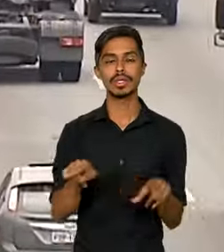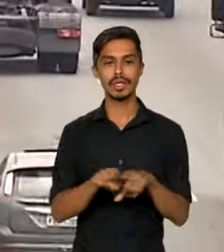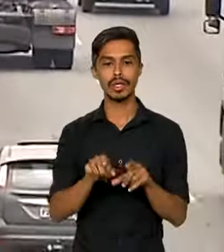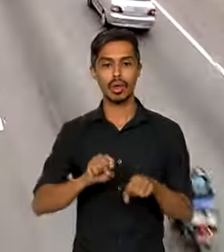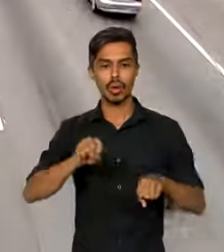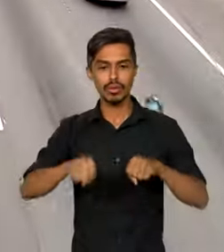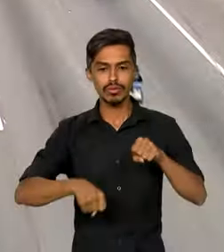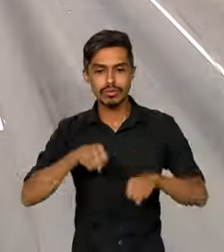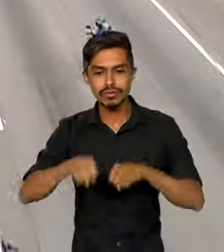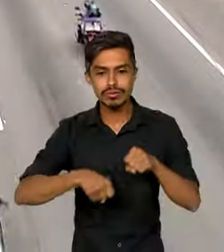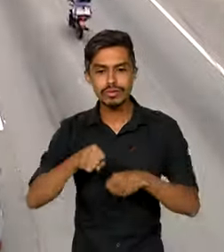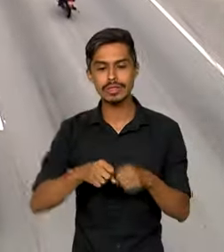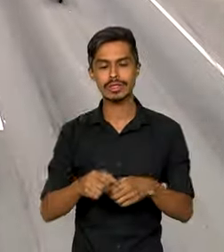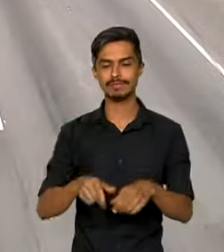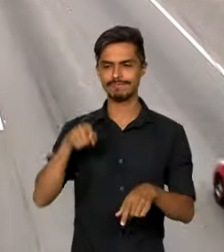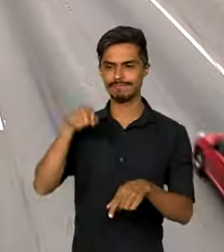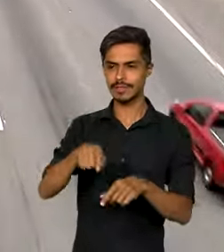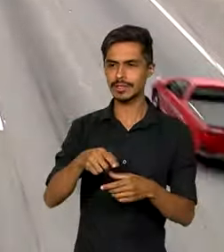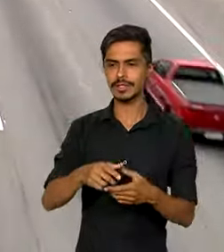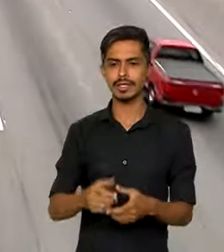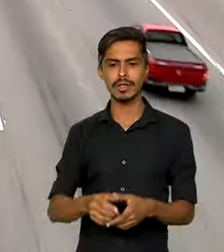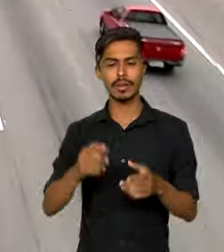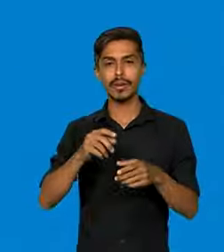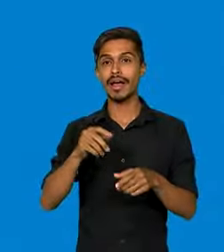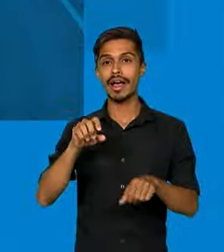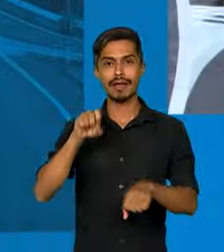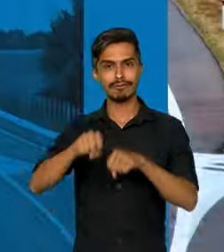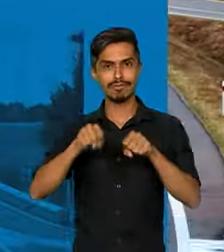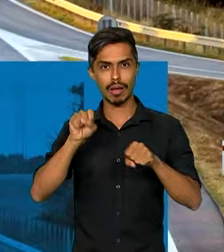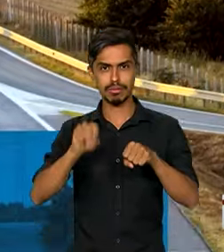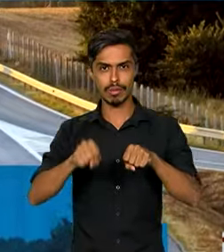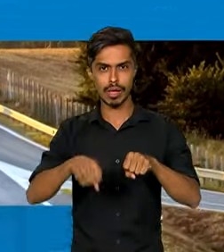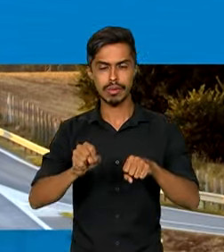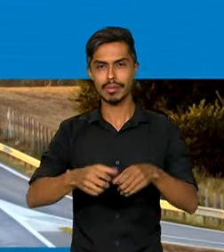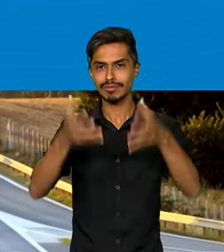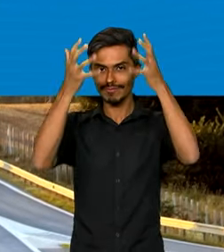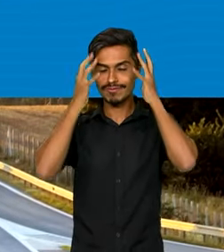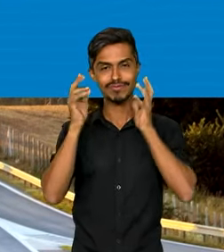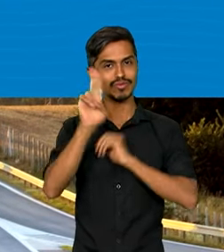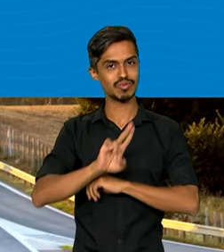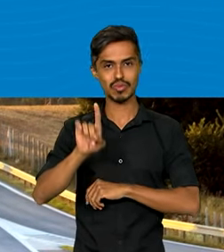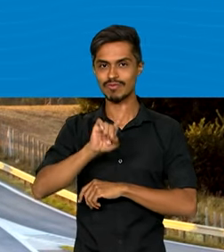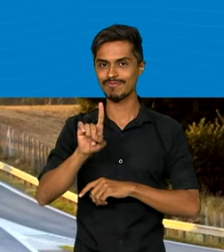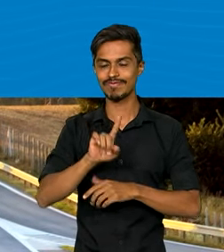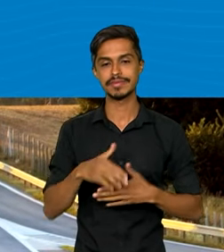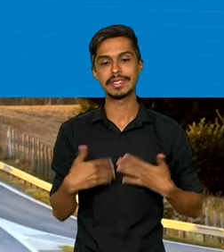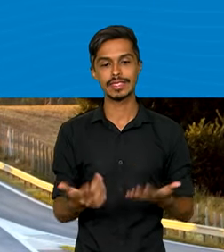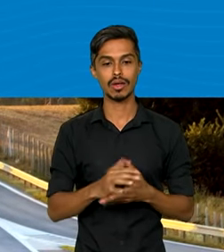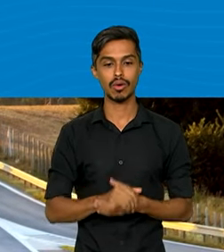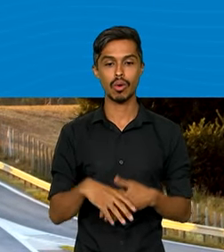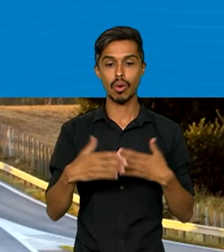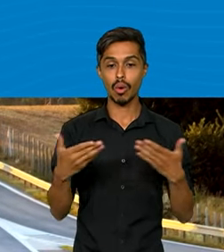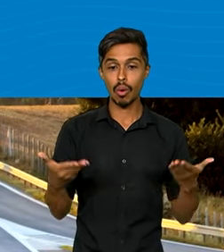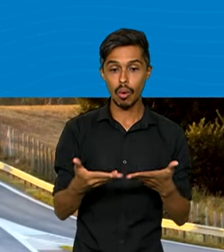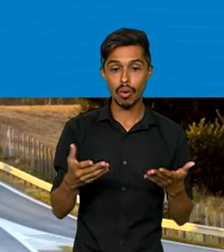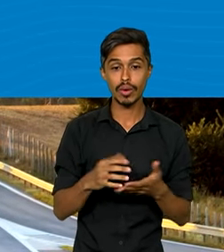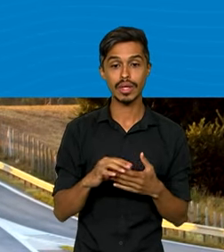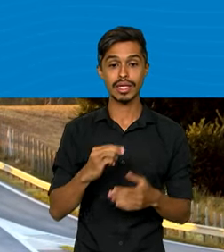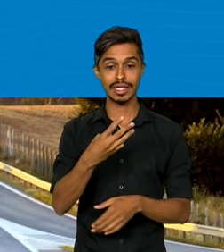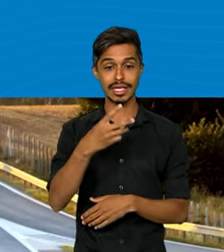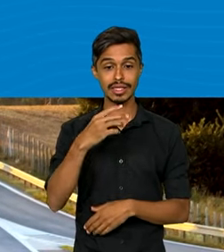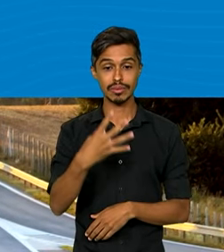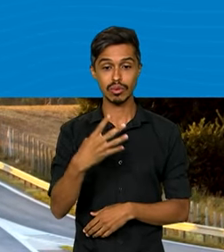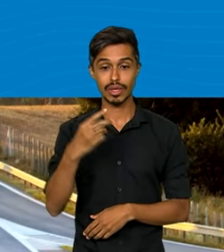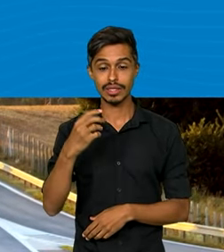motociclistas autuados por não fazerem uso do capacete. Houve o registro de mais de 3 mil motoristas ou passageiros que